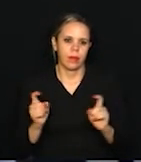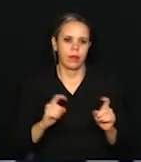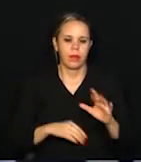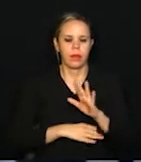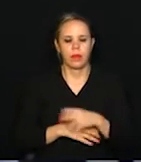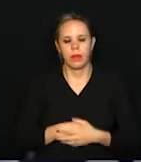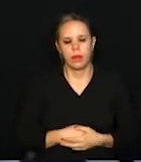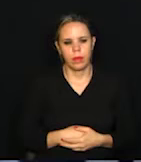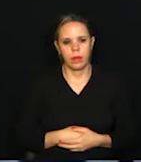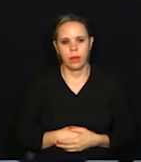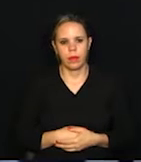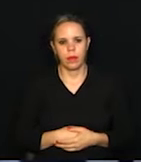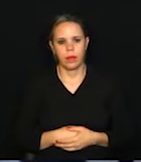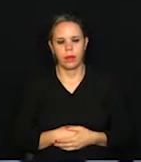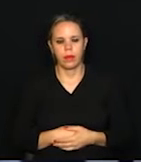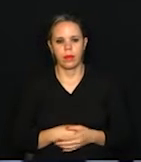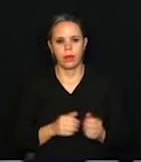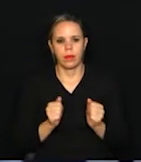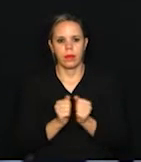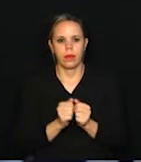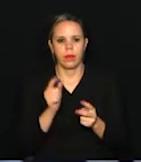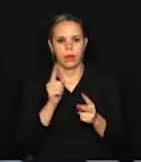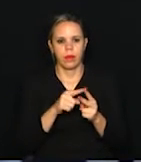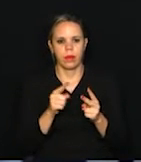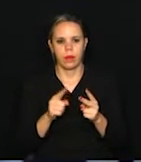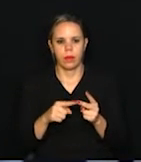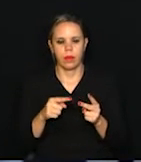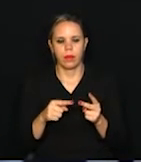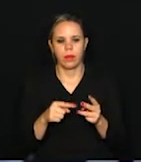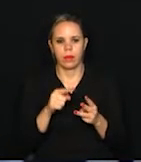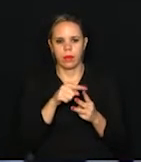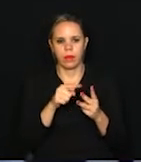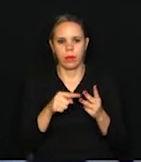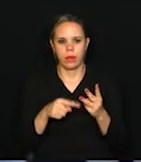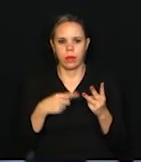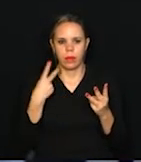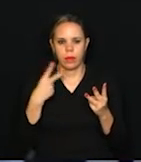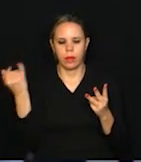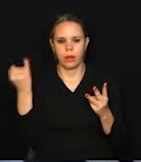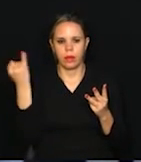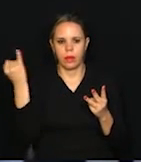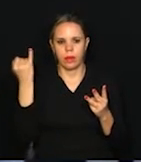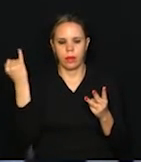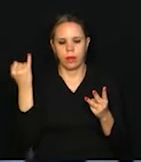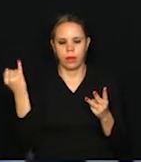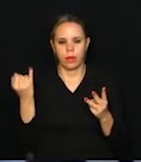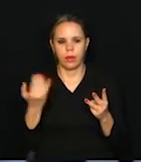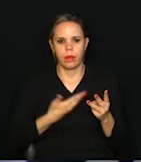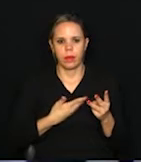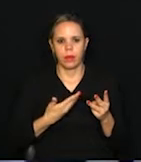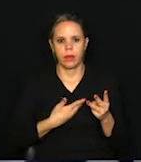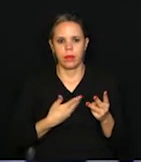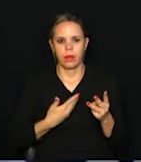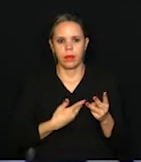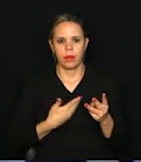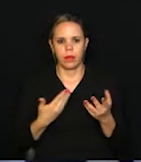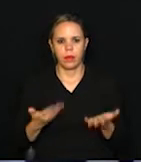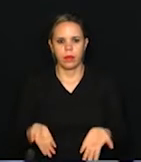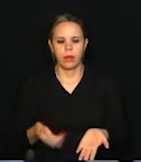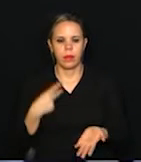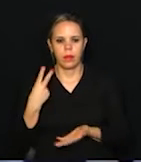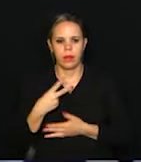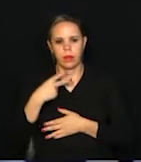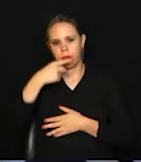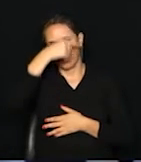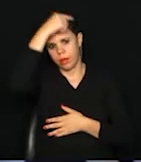Câmara, ladeado aqui de três vereadores importantes também, colegas nossos, o vereador